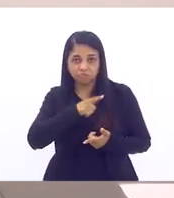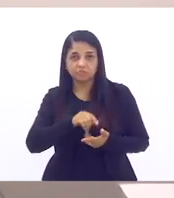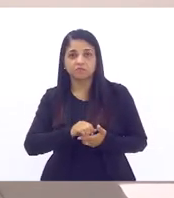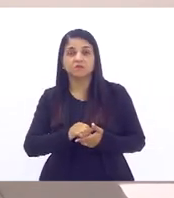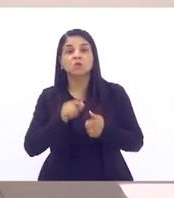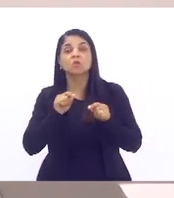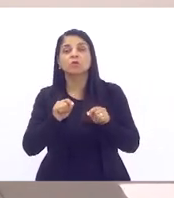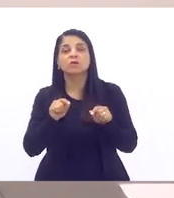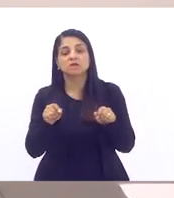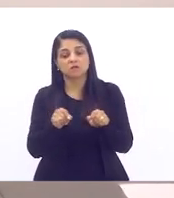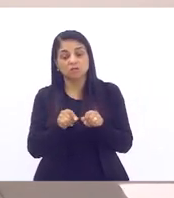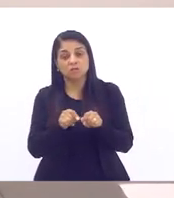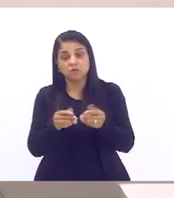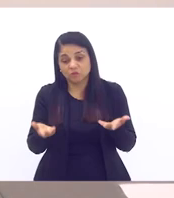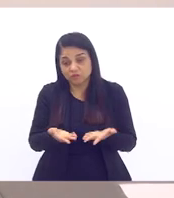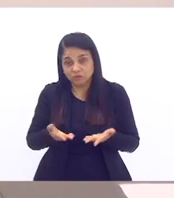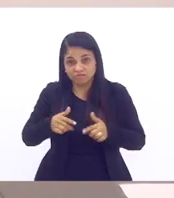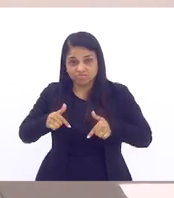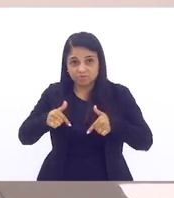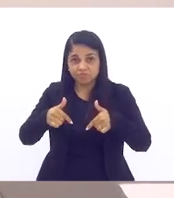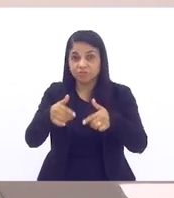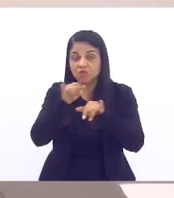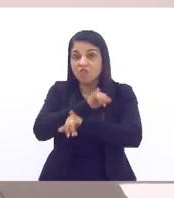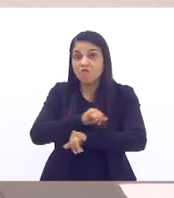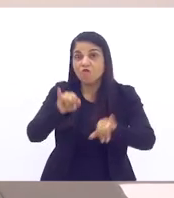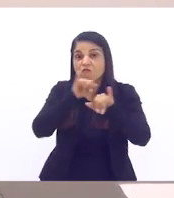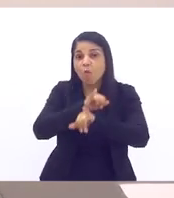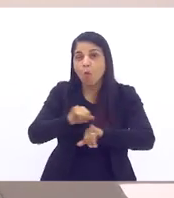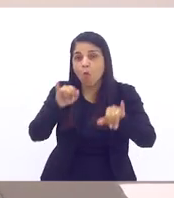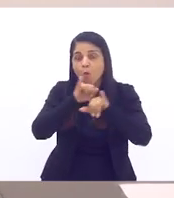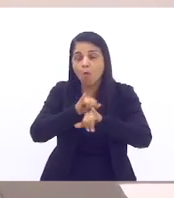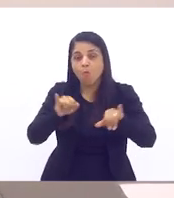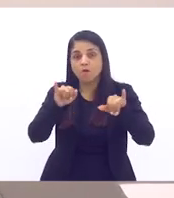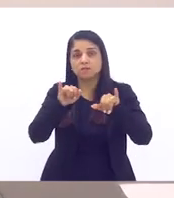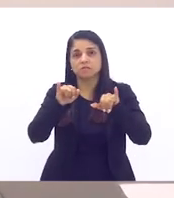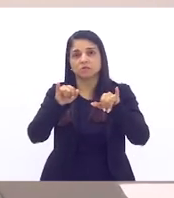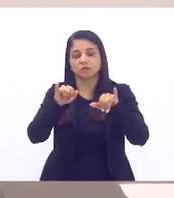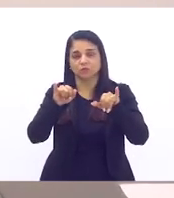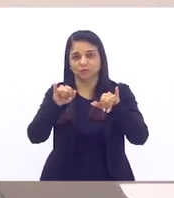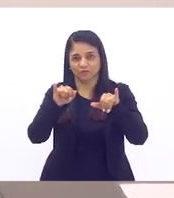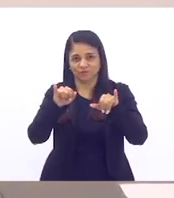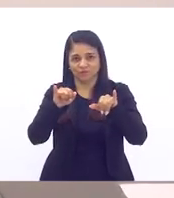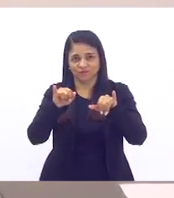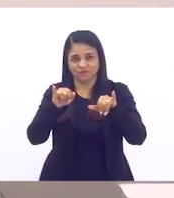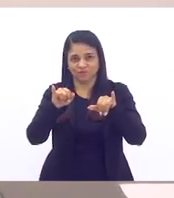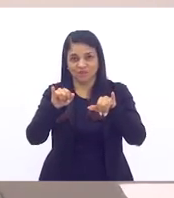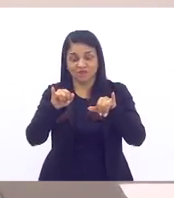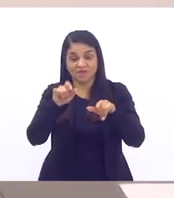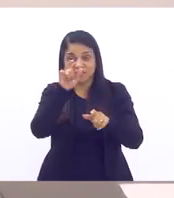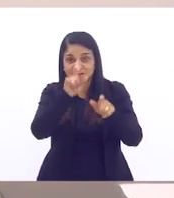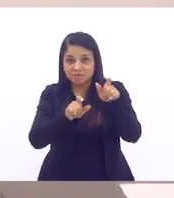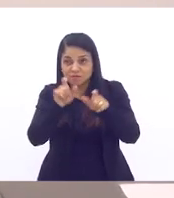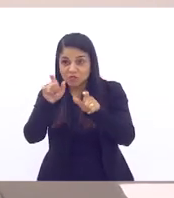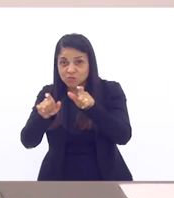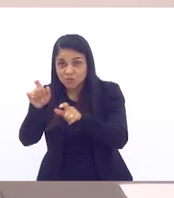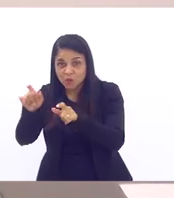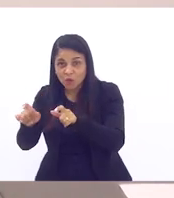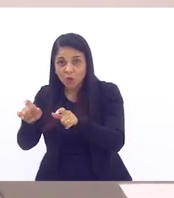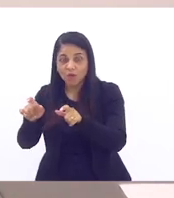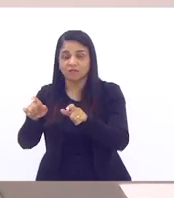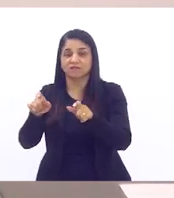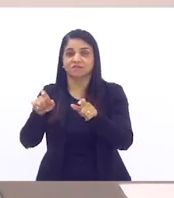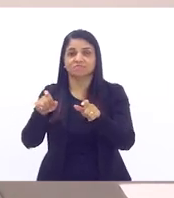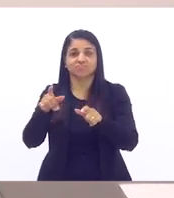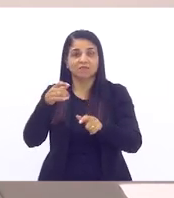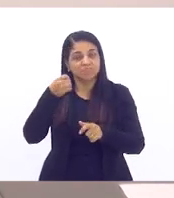aqui colocando a informação como algo que vai desacomodando as pessoas e trazendo à tona a necessidade